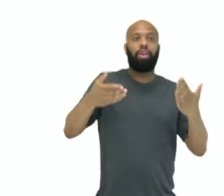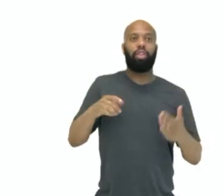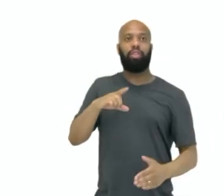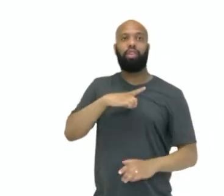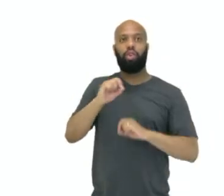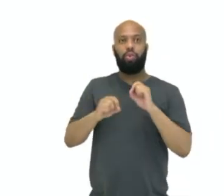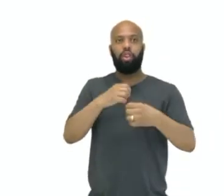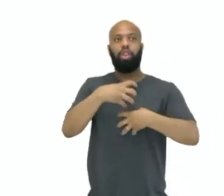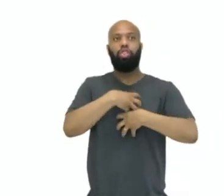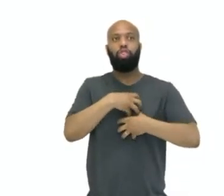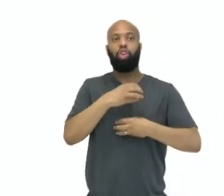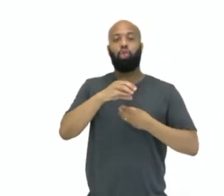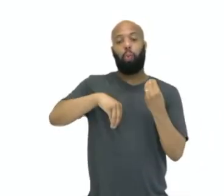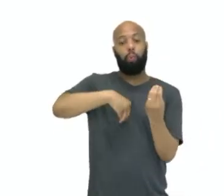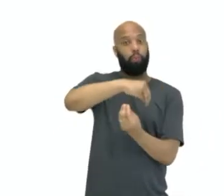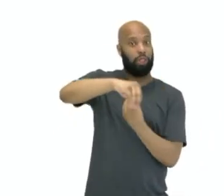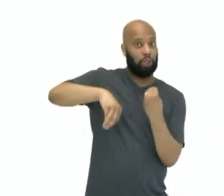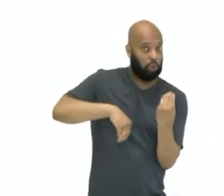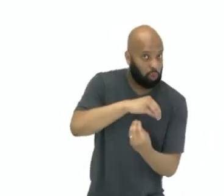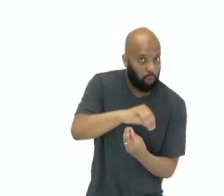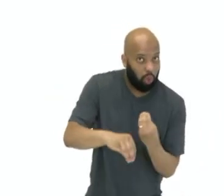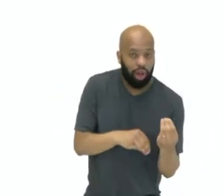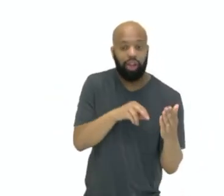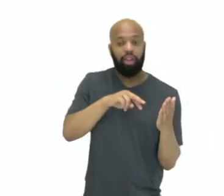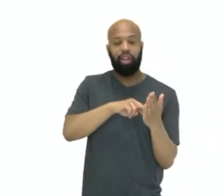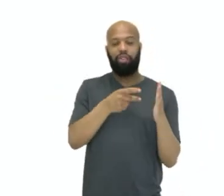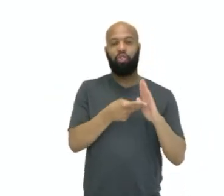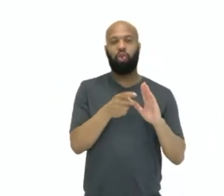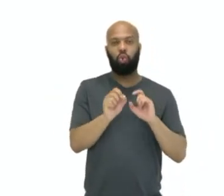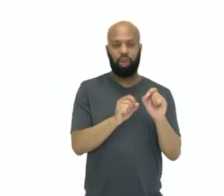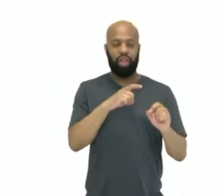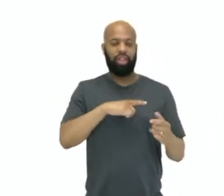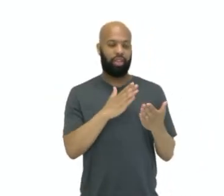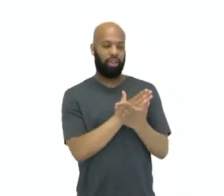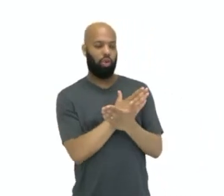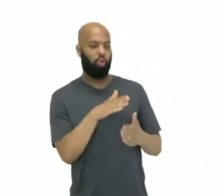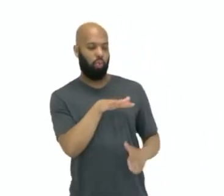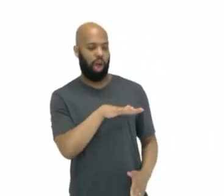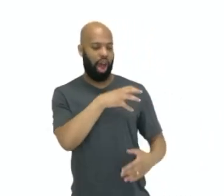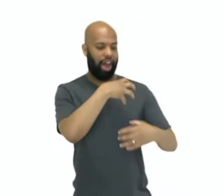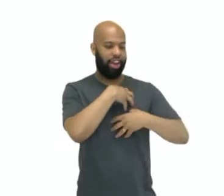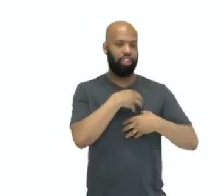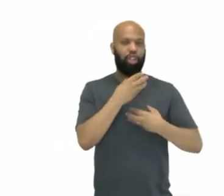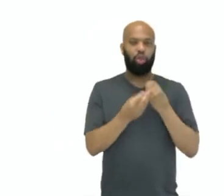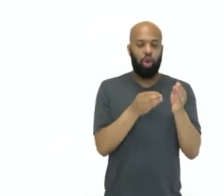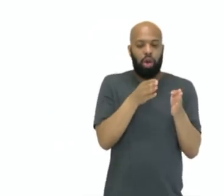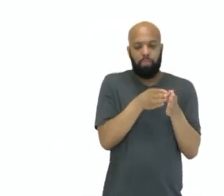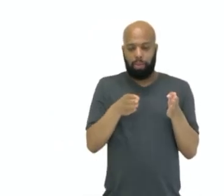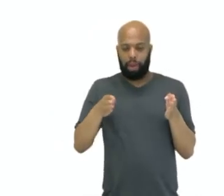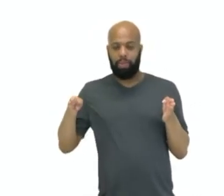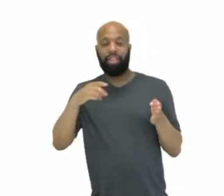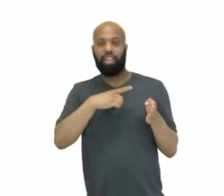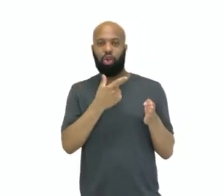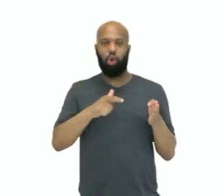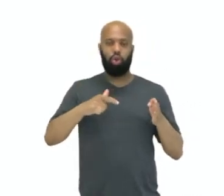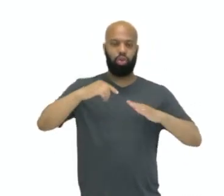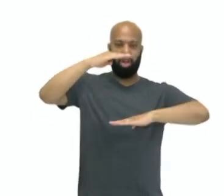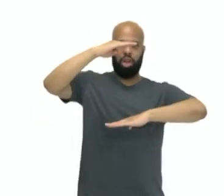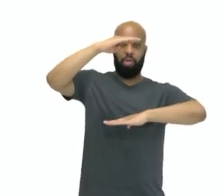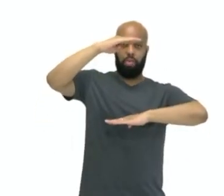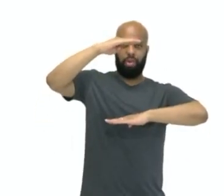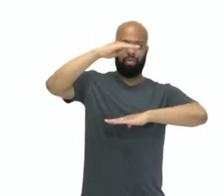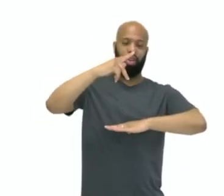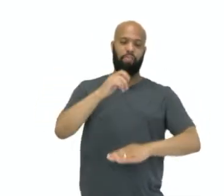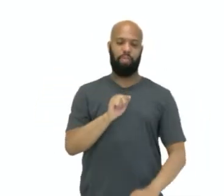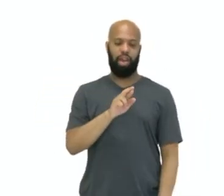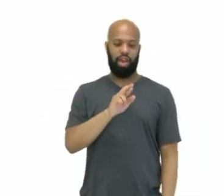são geralmente mistos, isto é, parte do circuito é montado em série e outra parte é em paralelo.